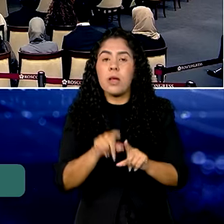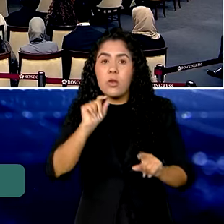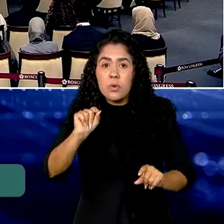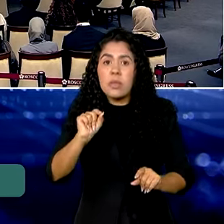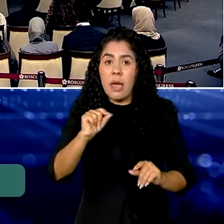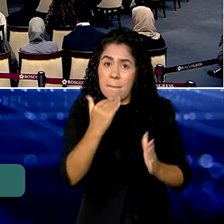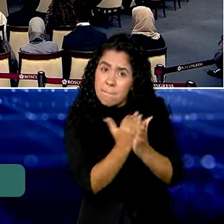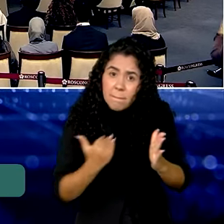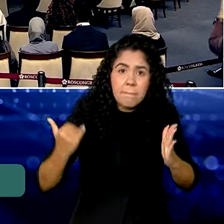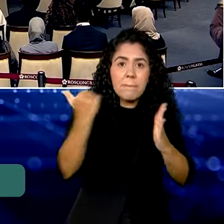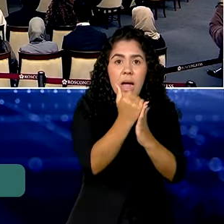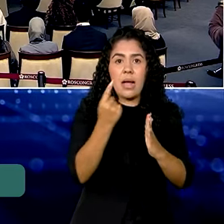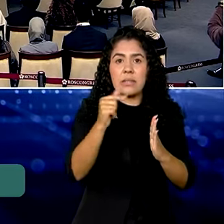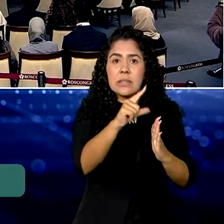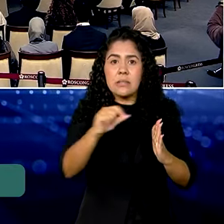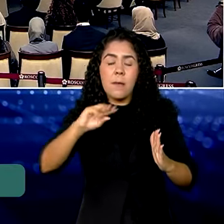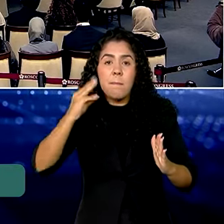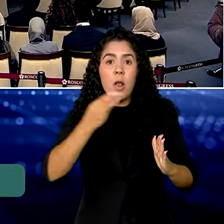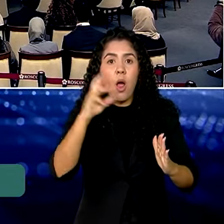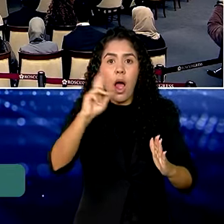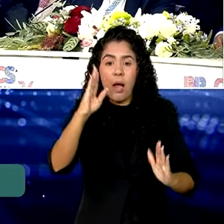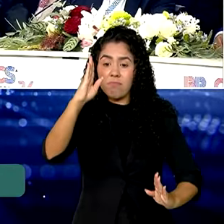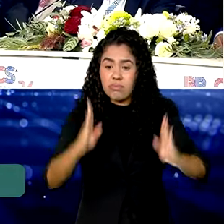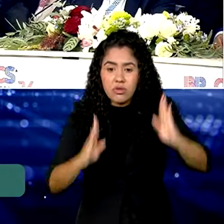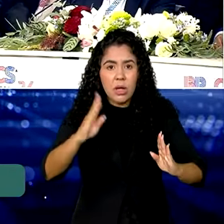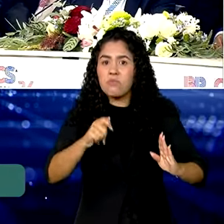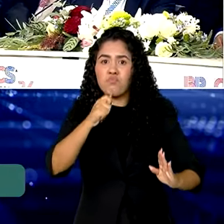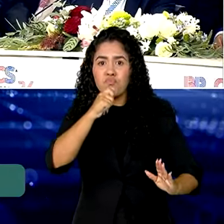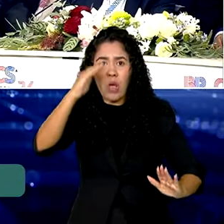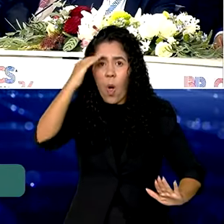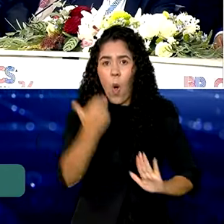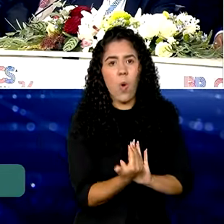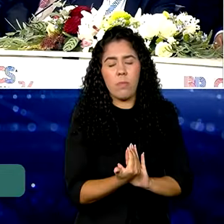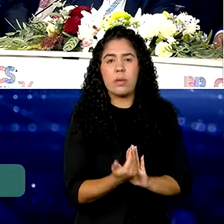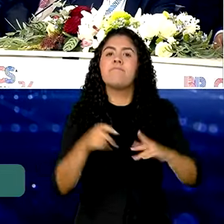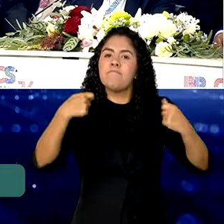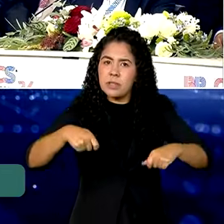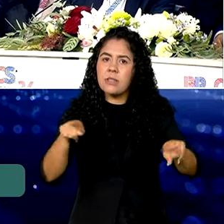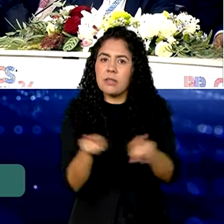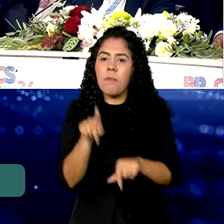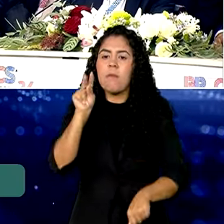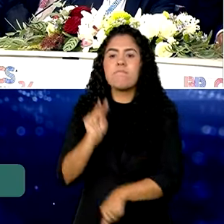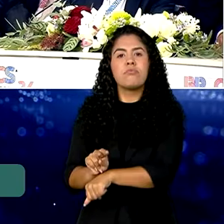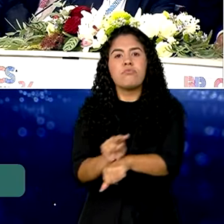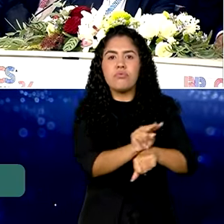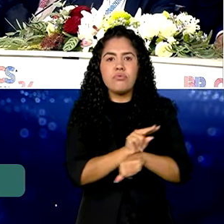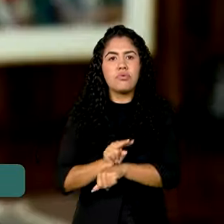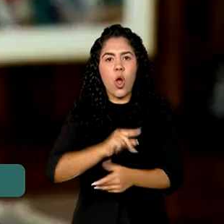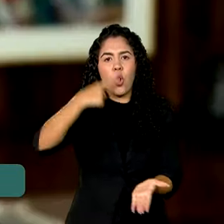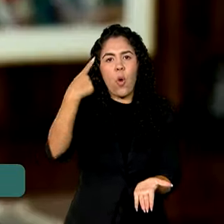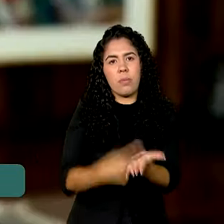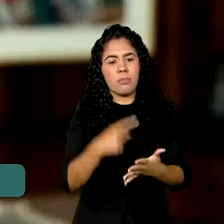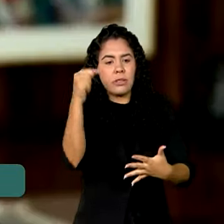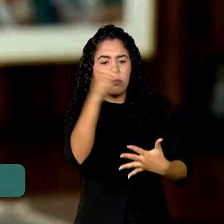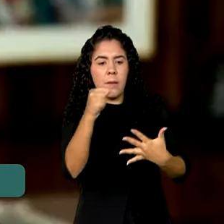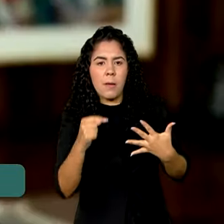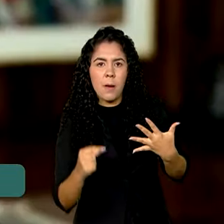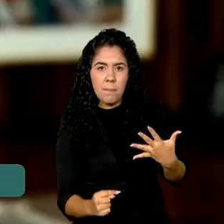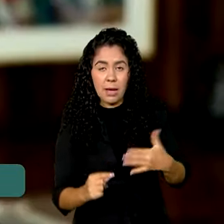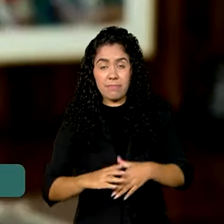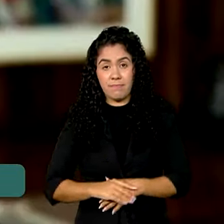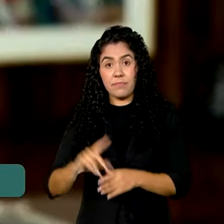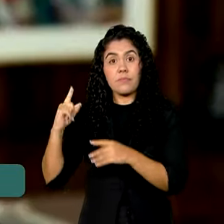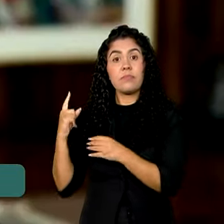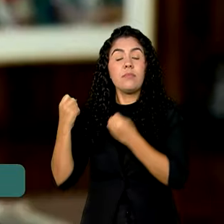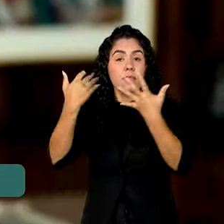prometidos e não cumpridos e fortalecer medidas de monitoramento dos compromissos assumidos Lula também falou